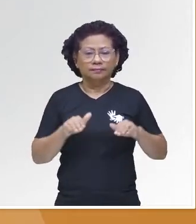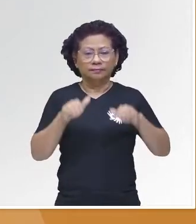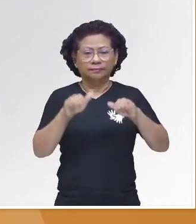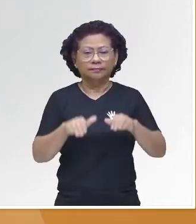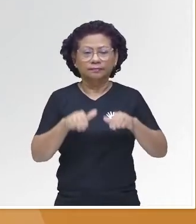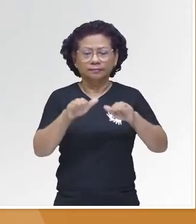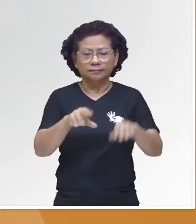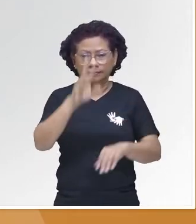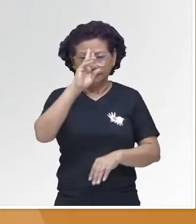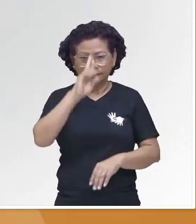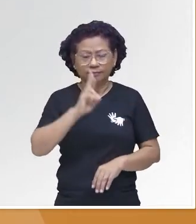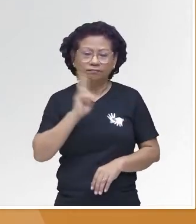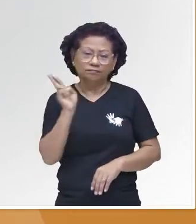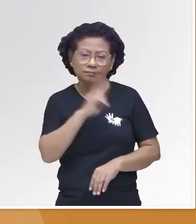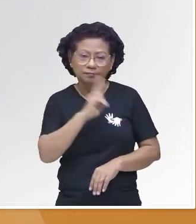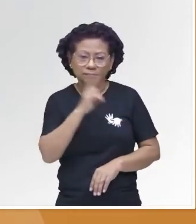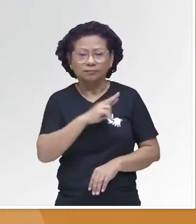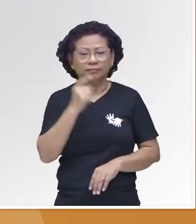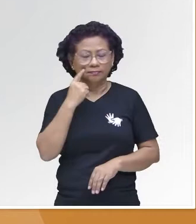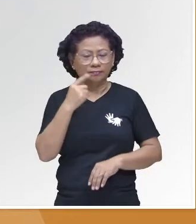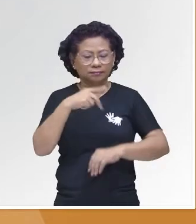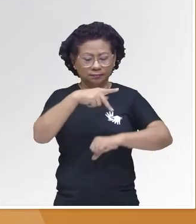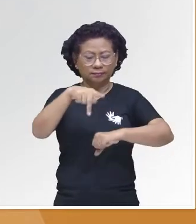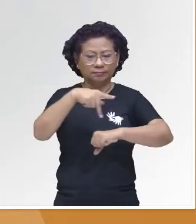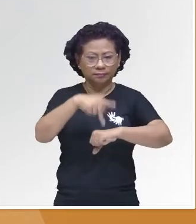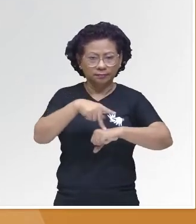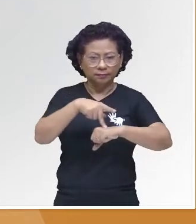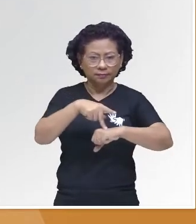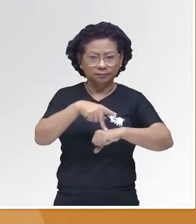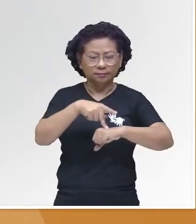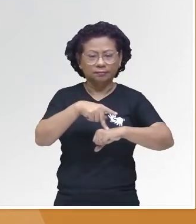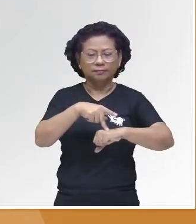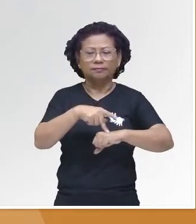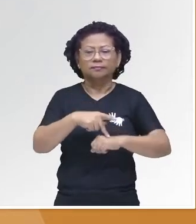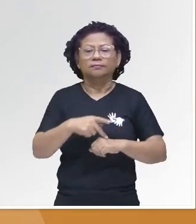Então, nós verificamos aí países que são